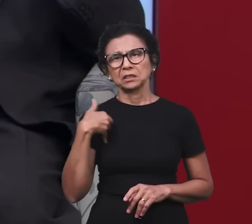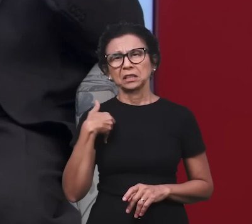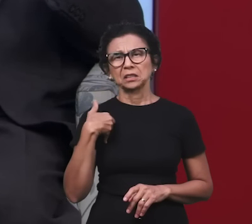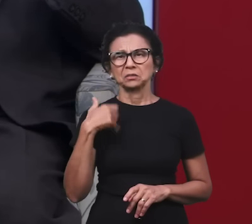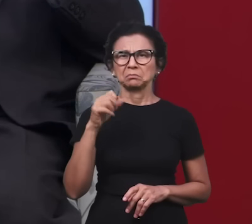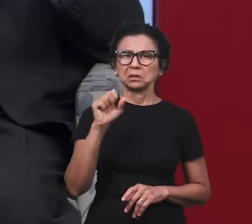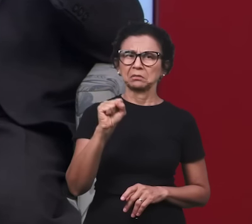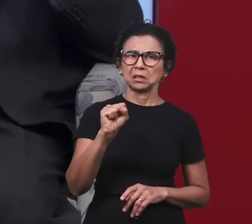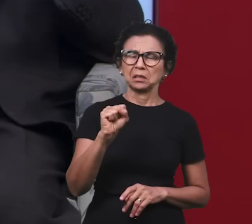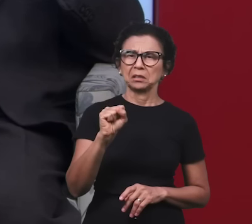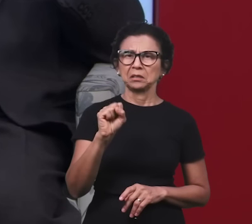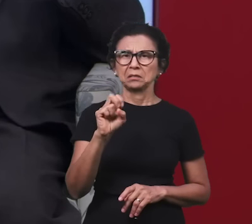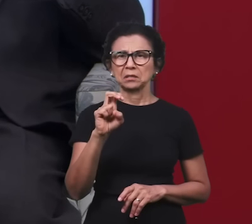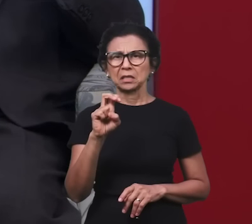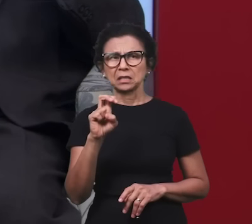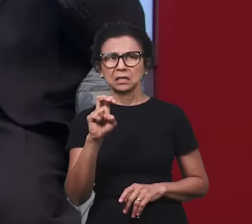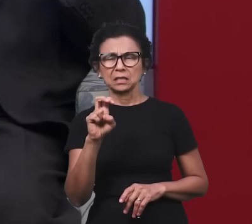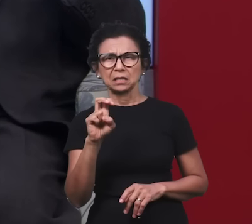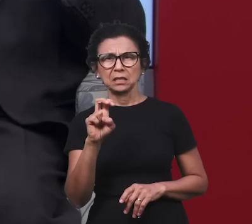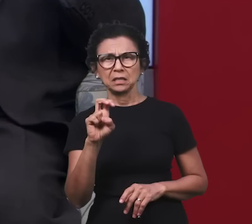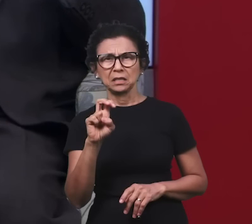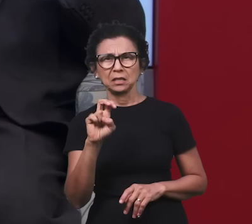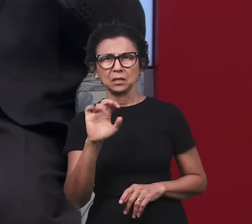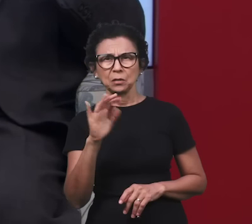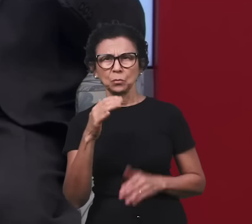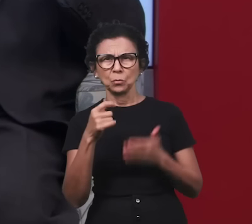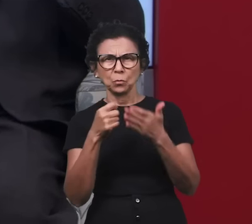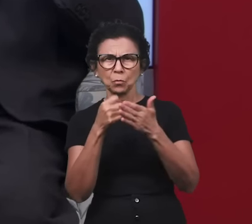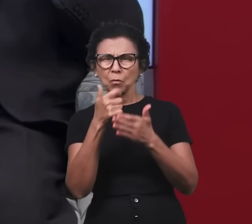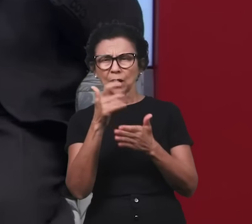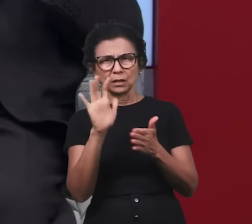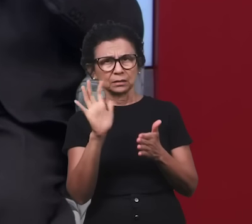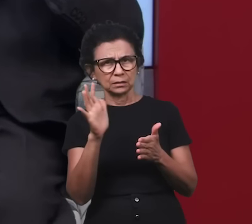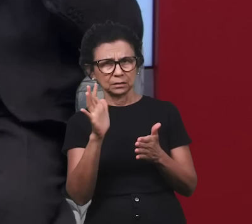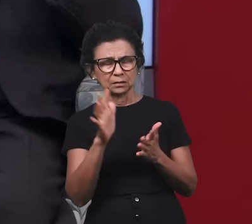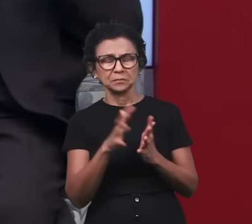por aí. Aliás, próximo disso, né?